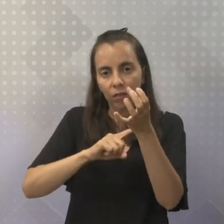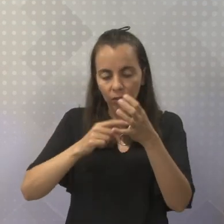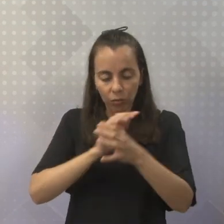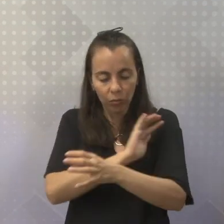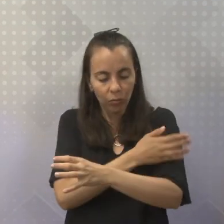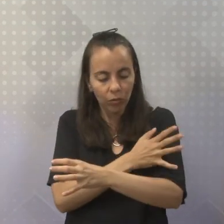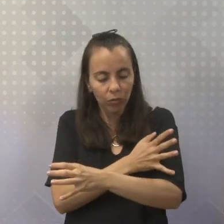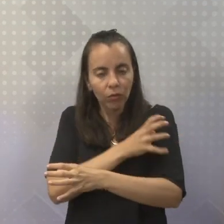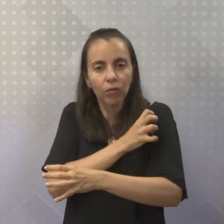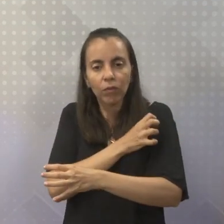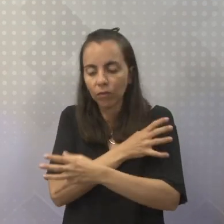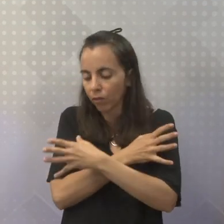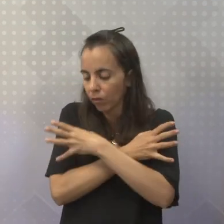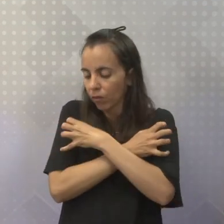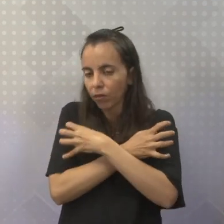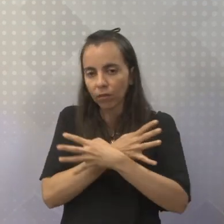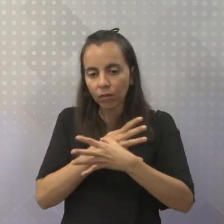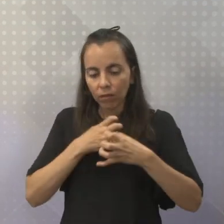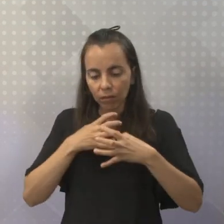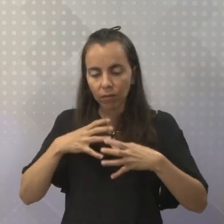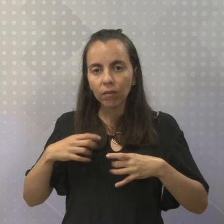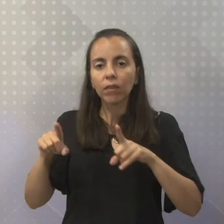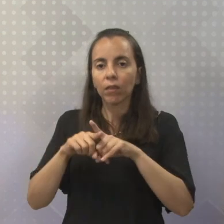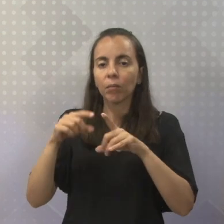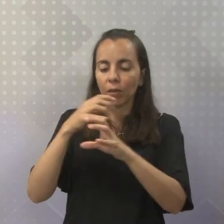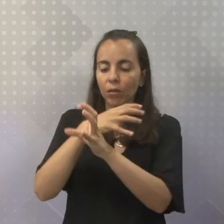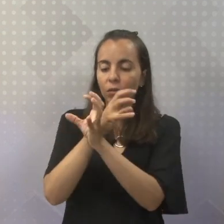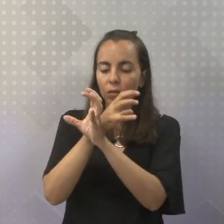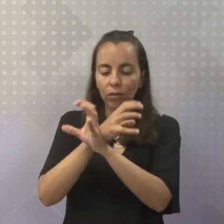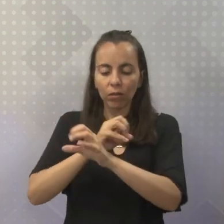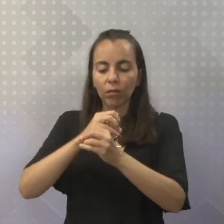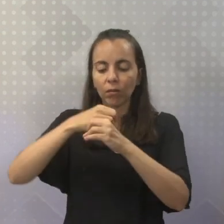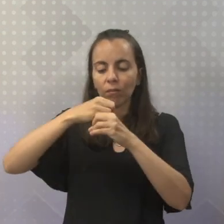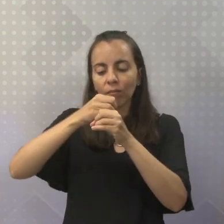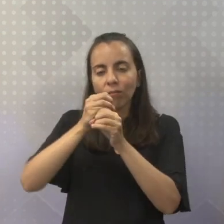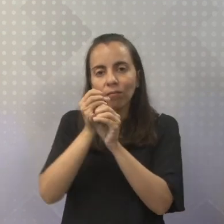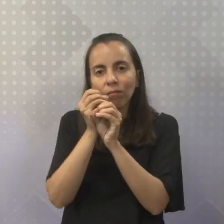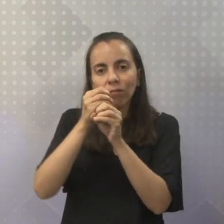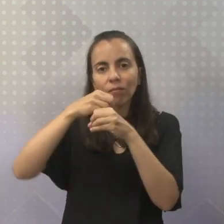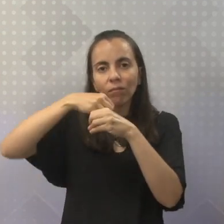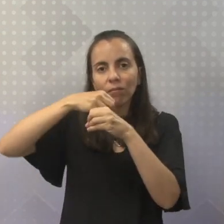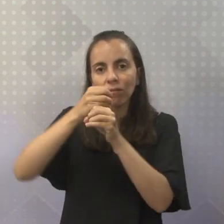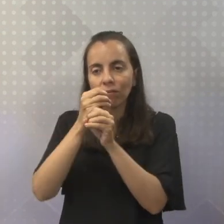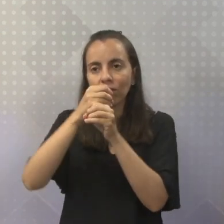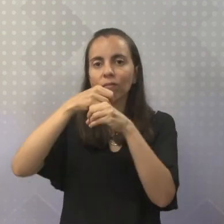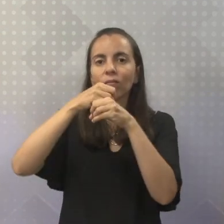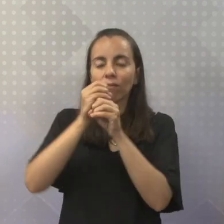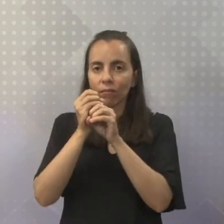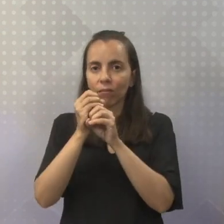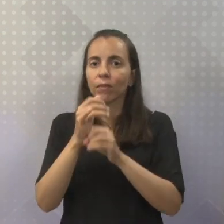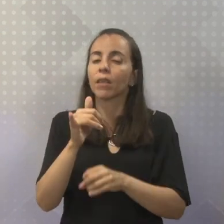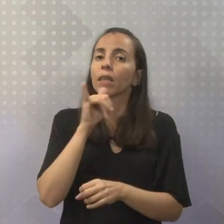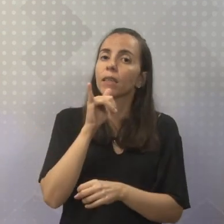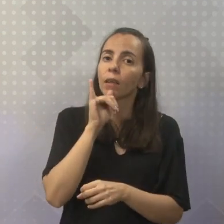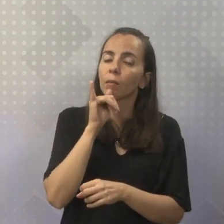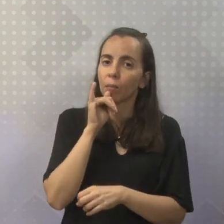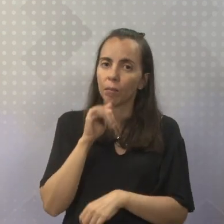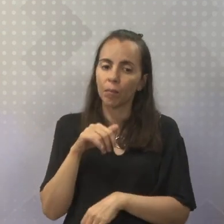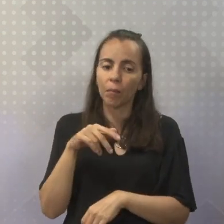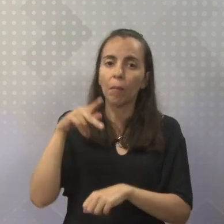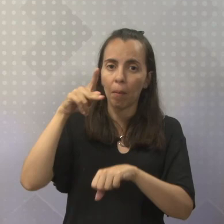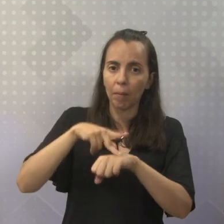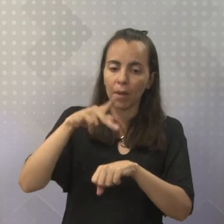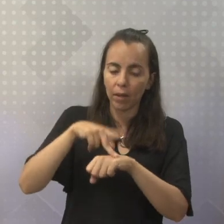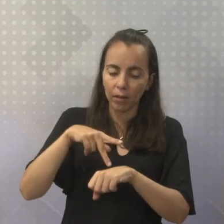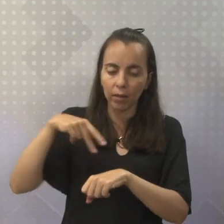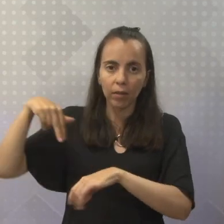muscular e articulações dos ossos, permitindo que os movimentos, como por exemplo, retirar uma pedra no meio do